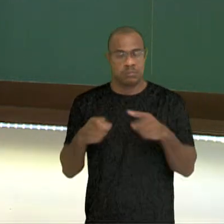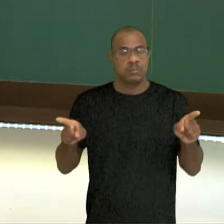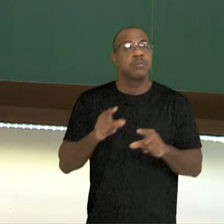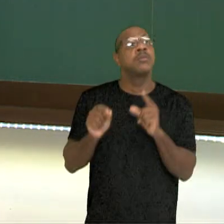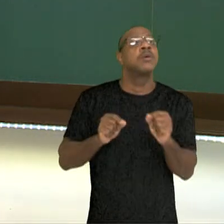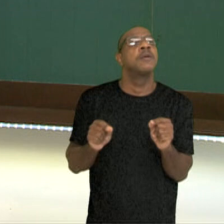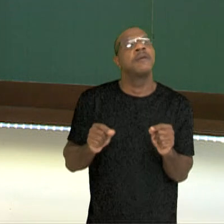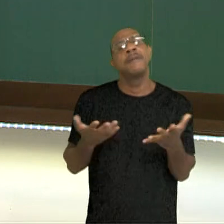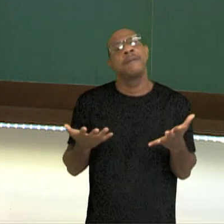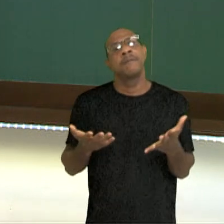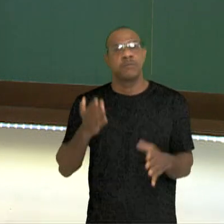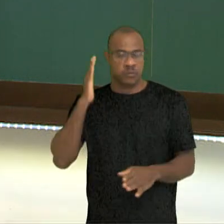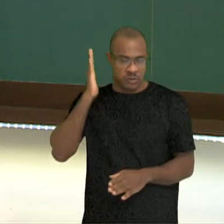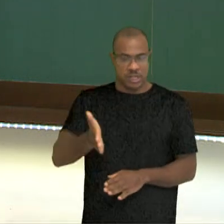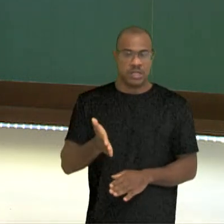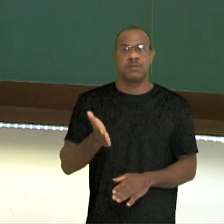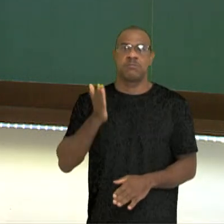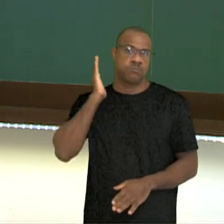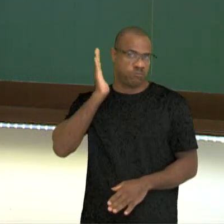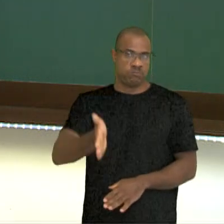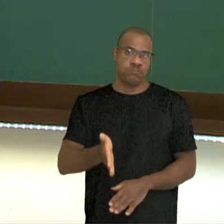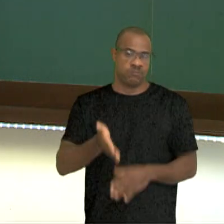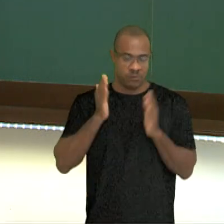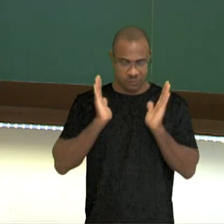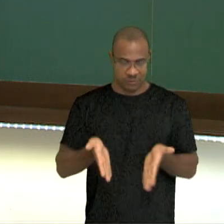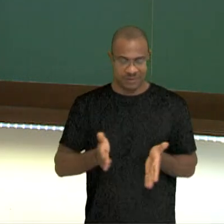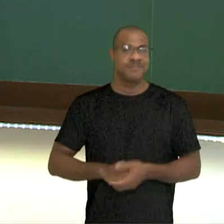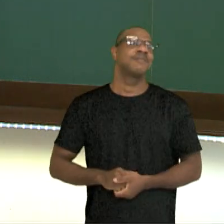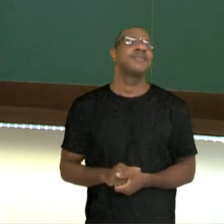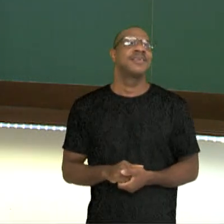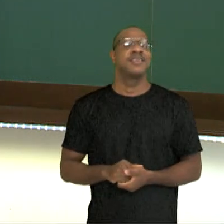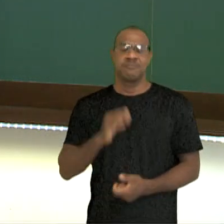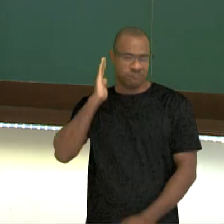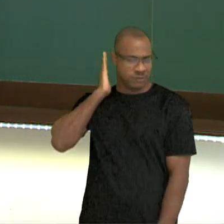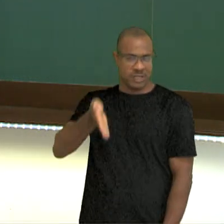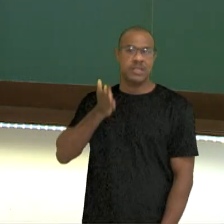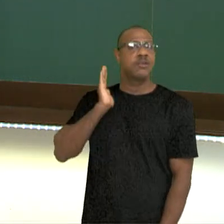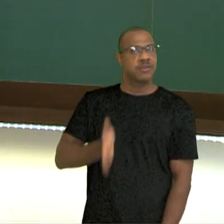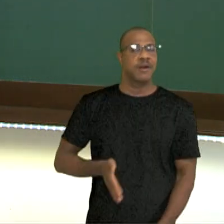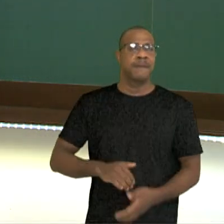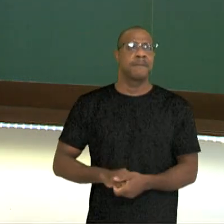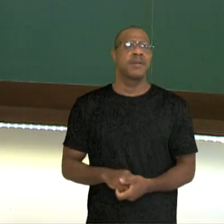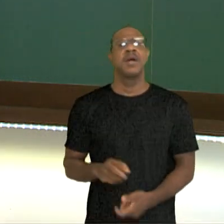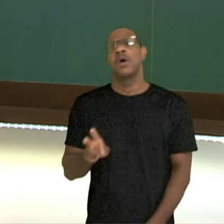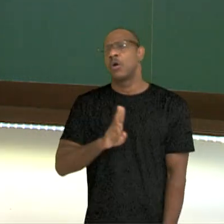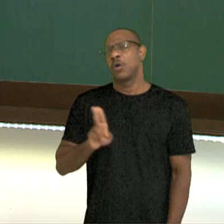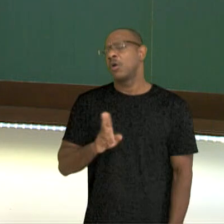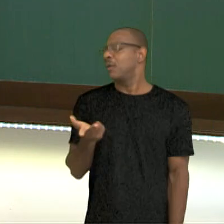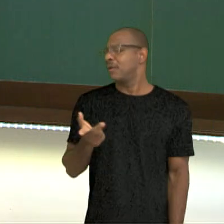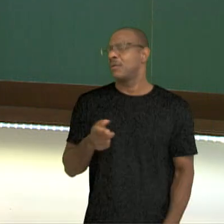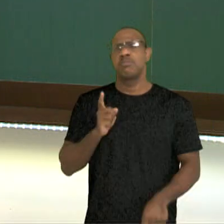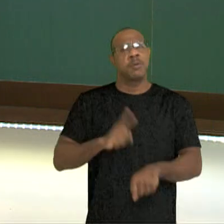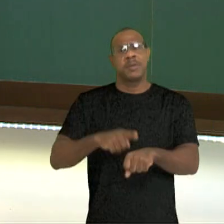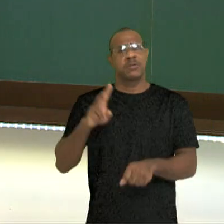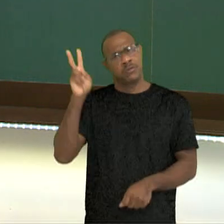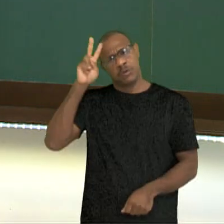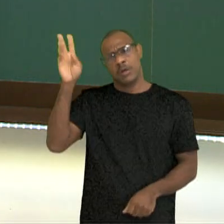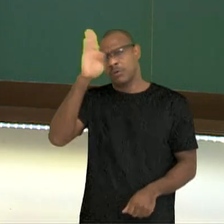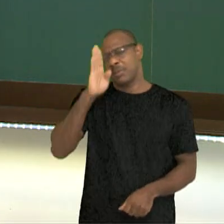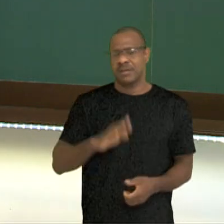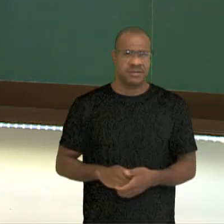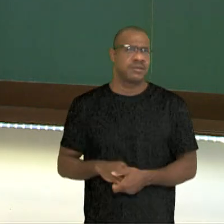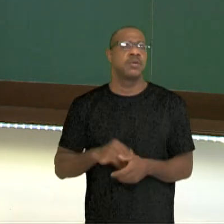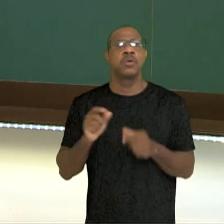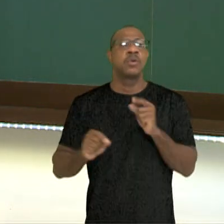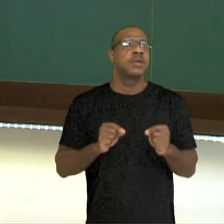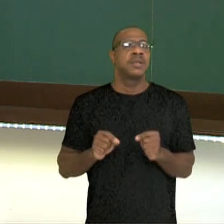ele deu Direta Já. O nome nos faz lembrar um momento histórico no Brasil, não é? 1984, qual a